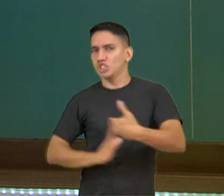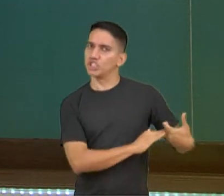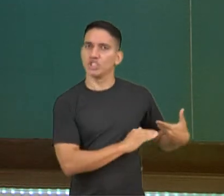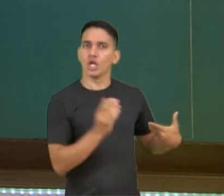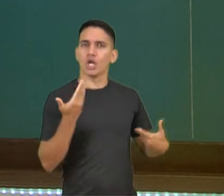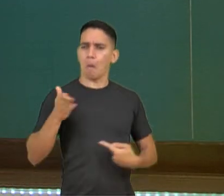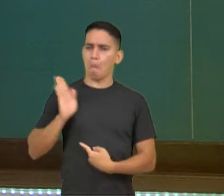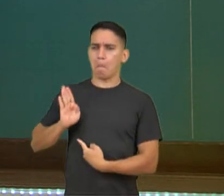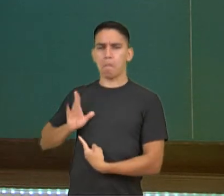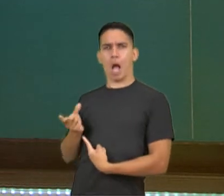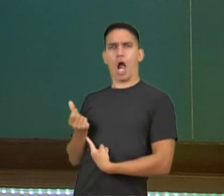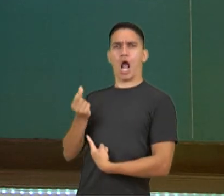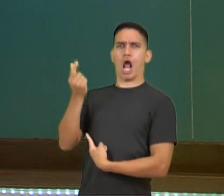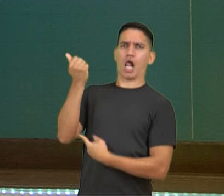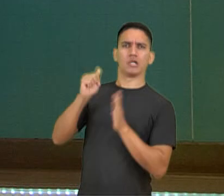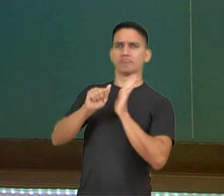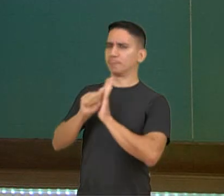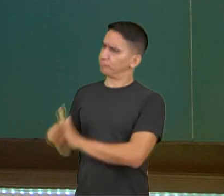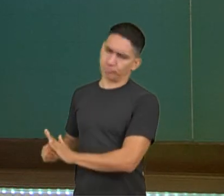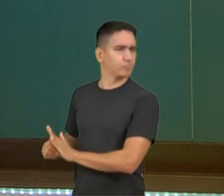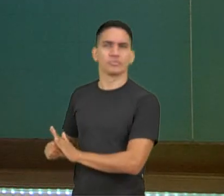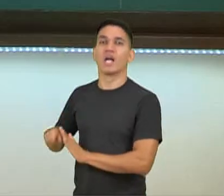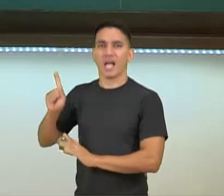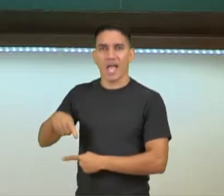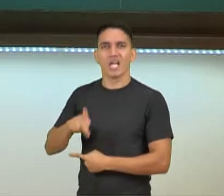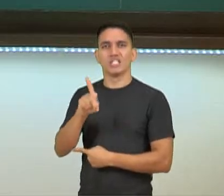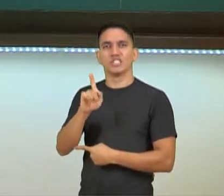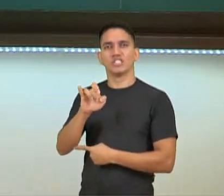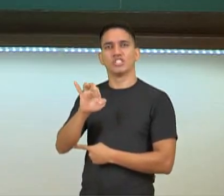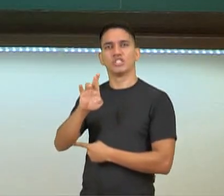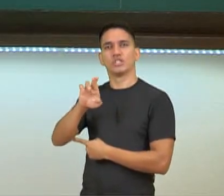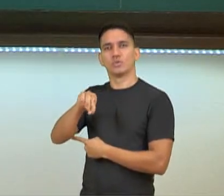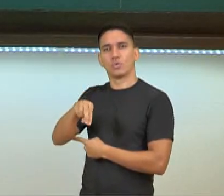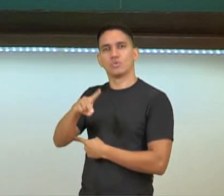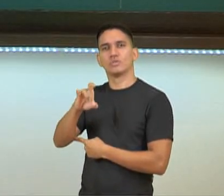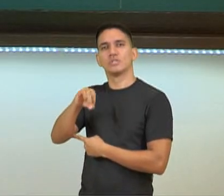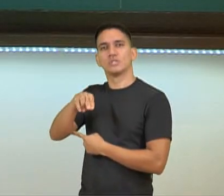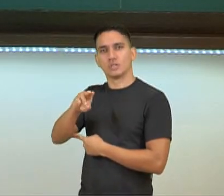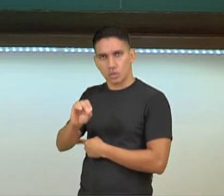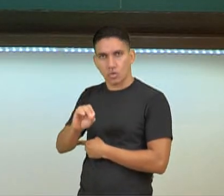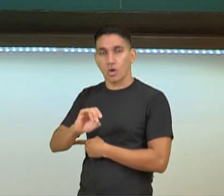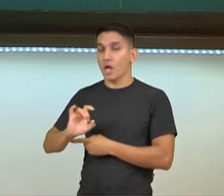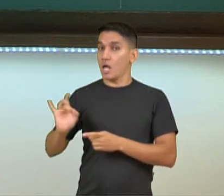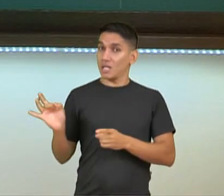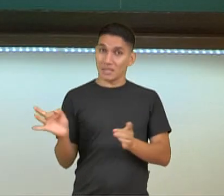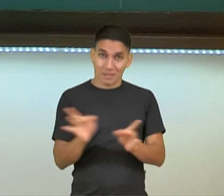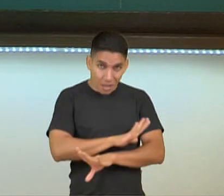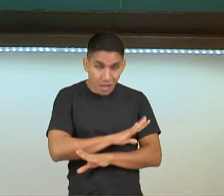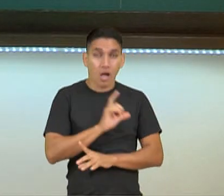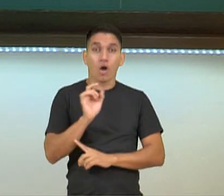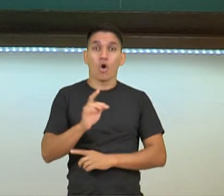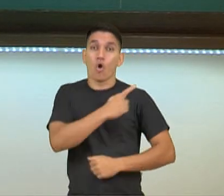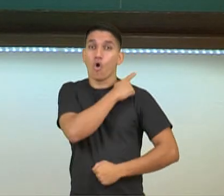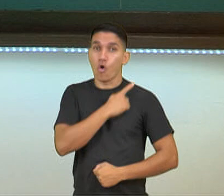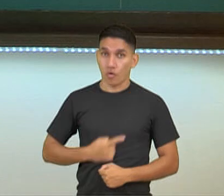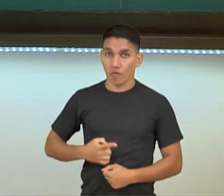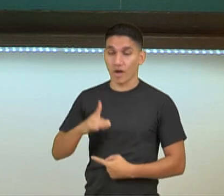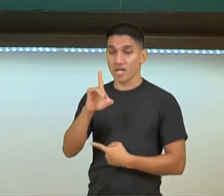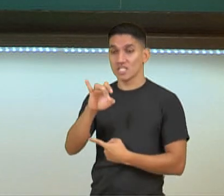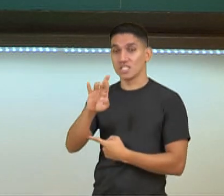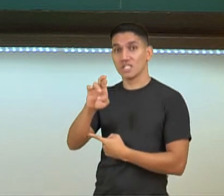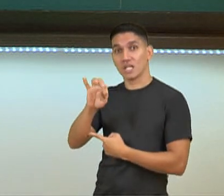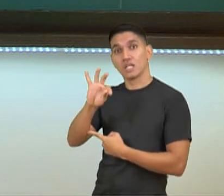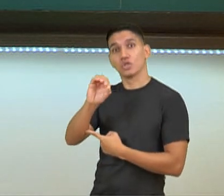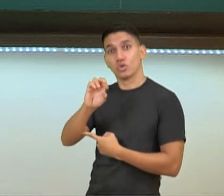alta burguesia do poder, que são os girondinos, vai acabar com o governo do diretório e vai colocar um